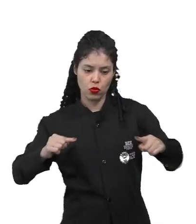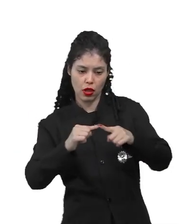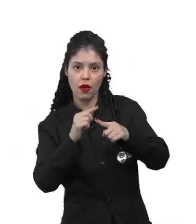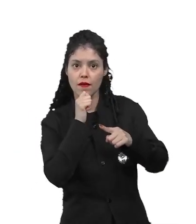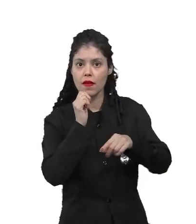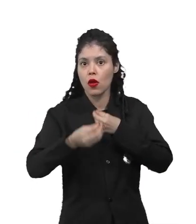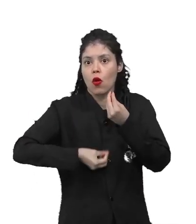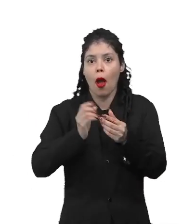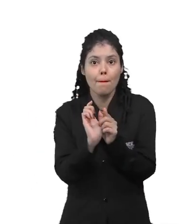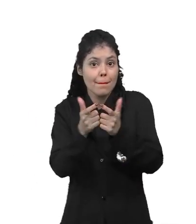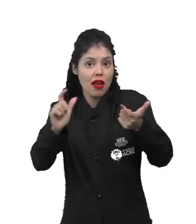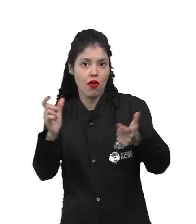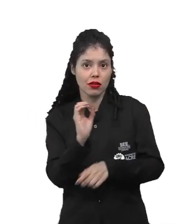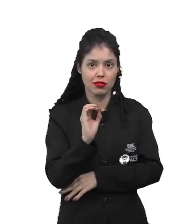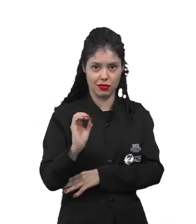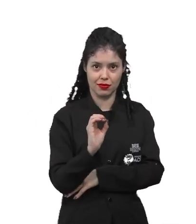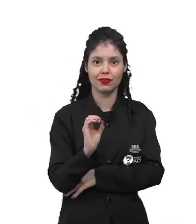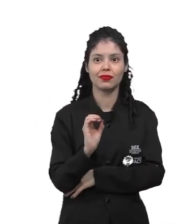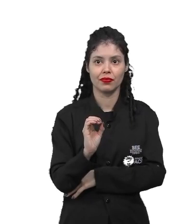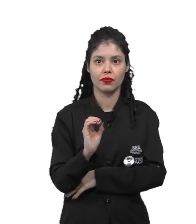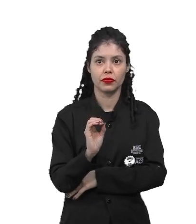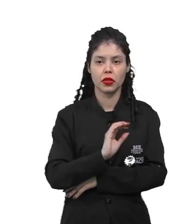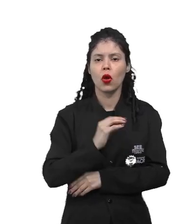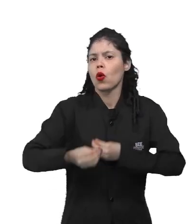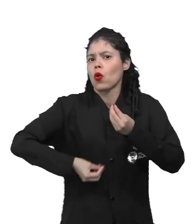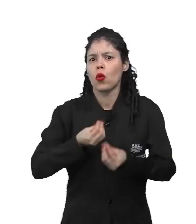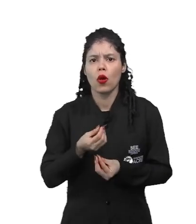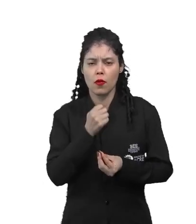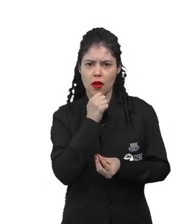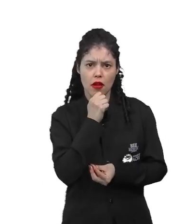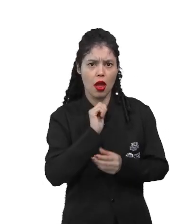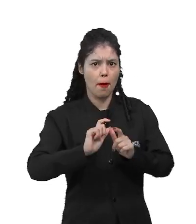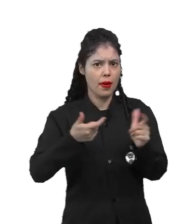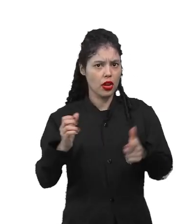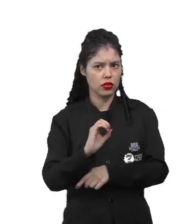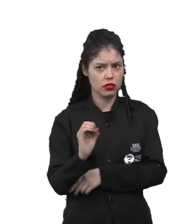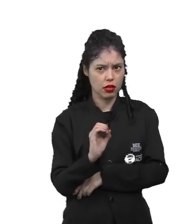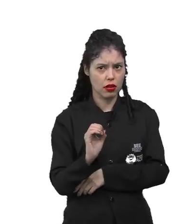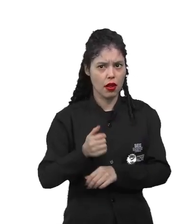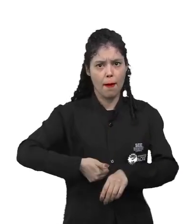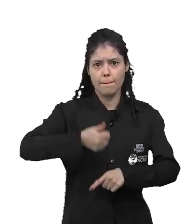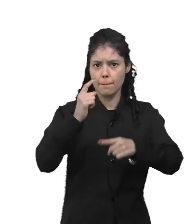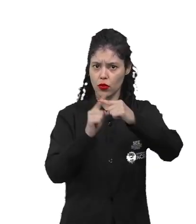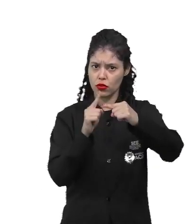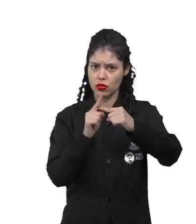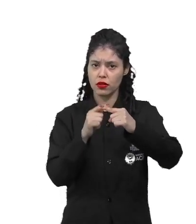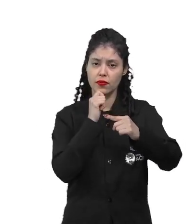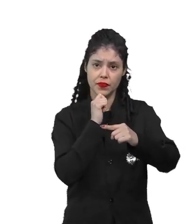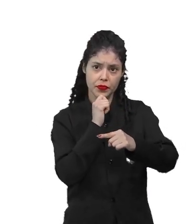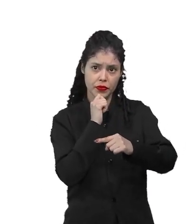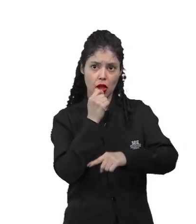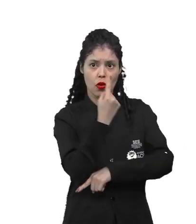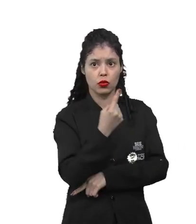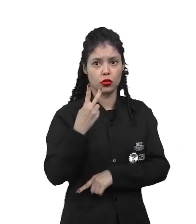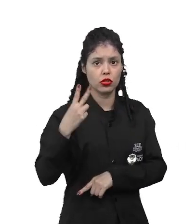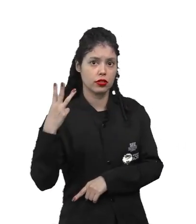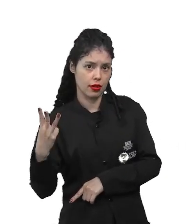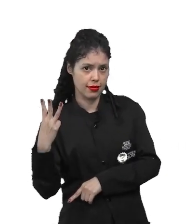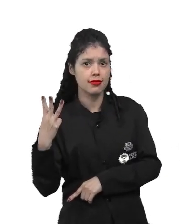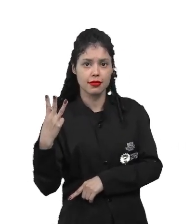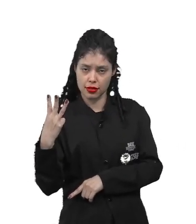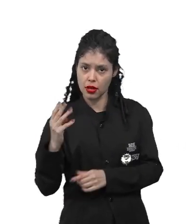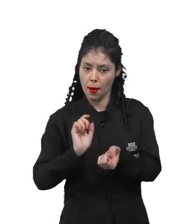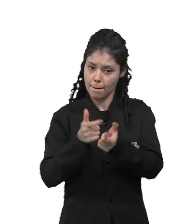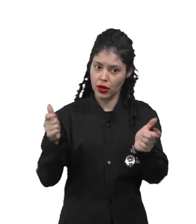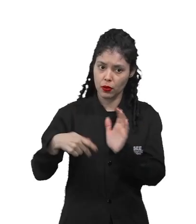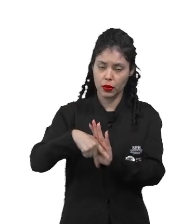quando delta for maior que zero. Professor, quando é que delta é maior que zero? Quando ele é positivo, tá bom? Ele é 1, 2, 3, qualquer valor real maior